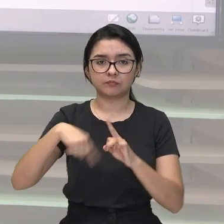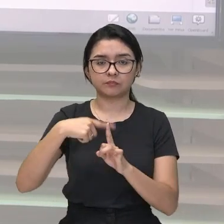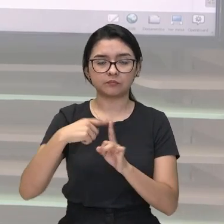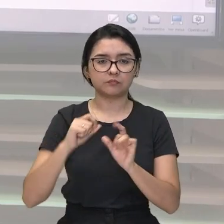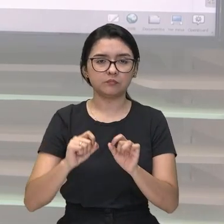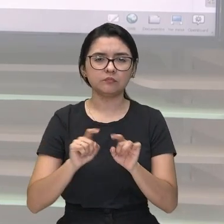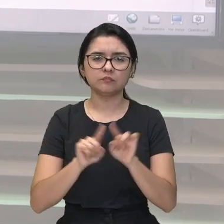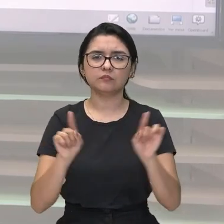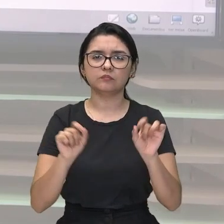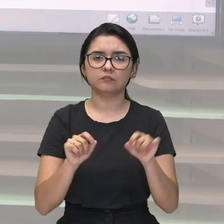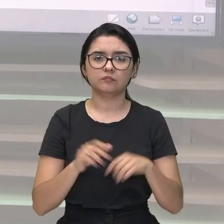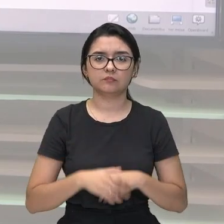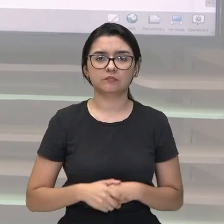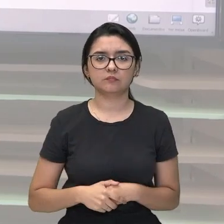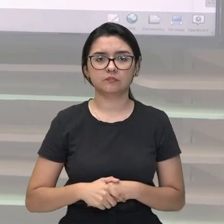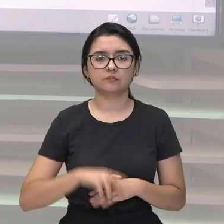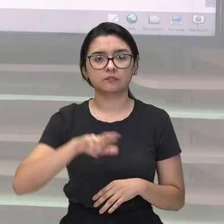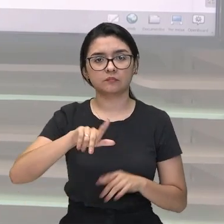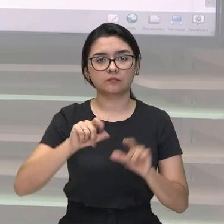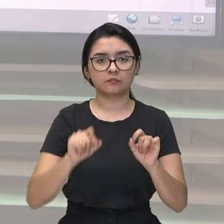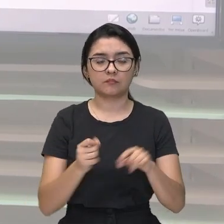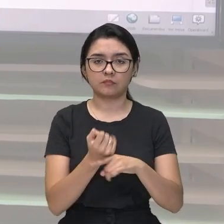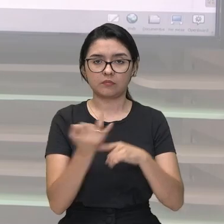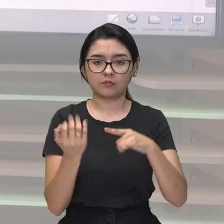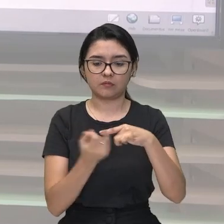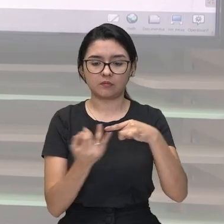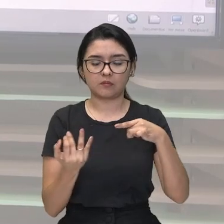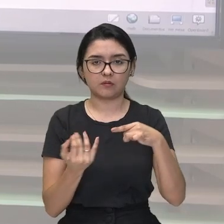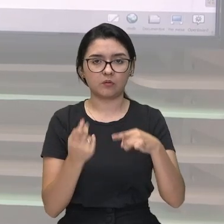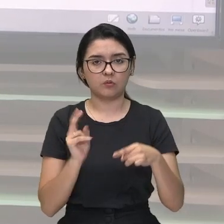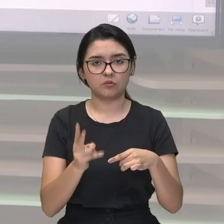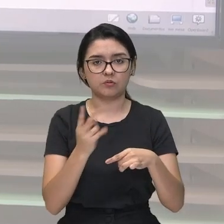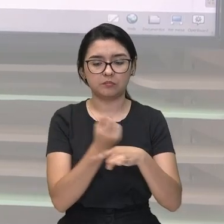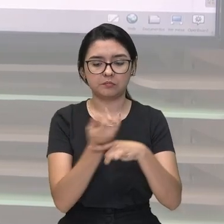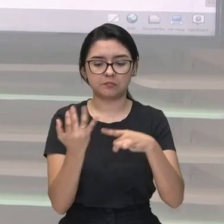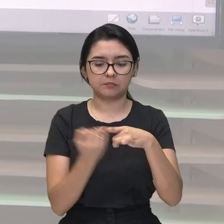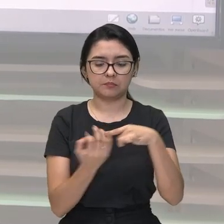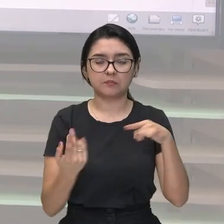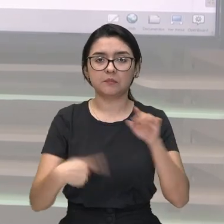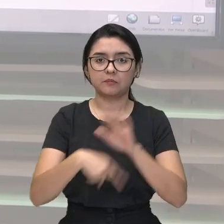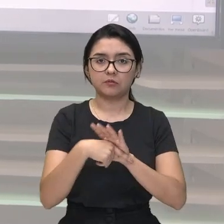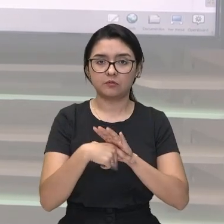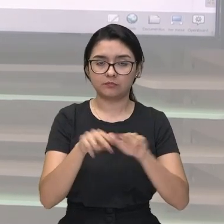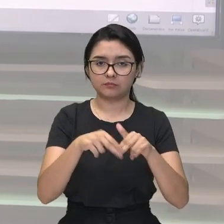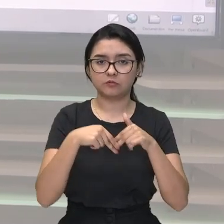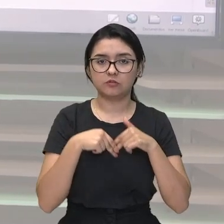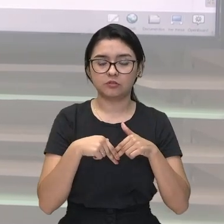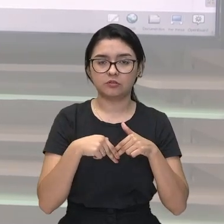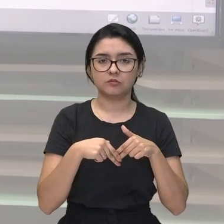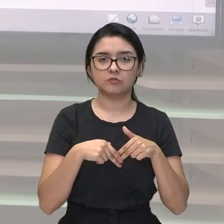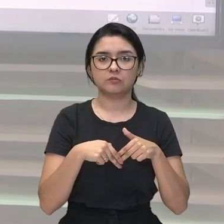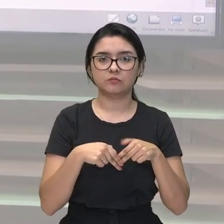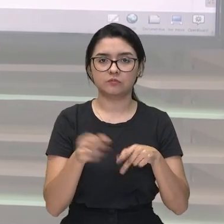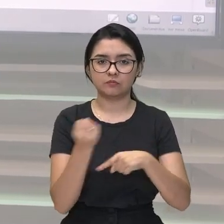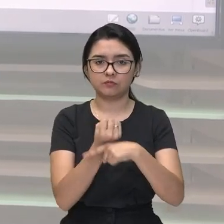por isso deixou de ser uma fração, tá legal? Por isso nós chamamos essa fração de uma